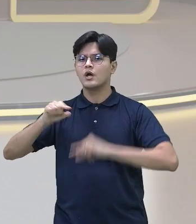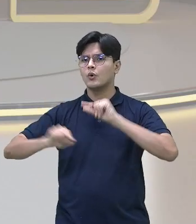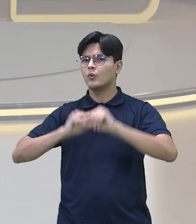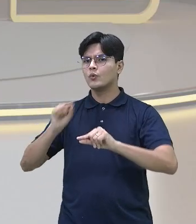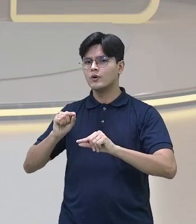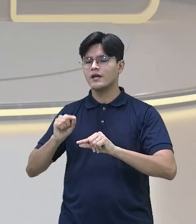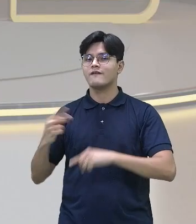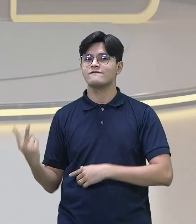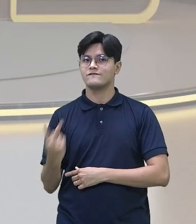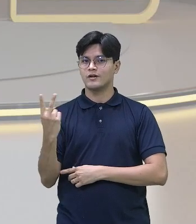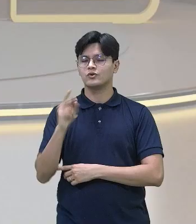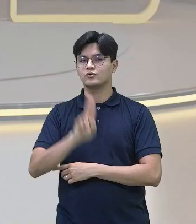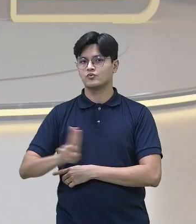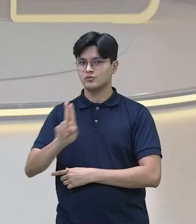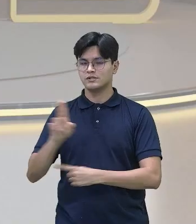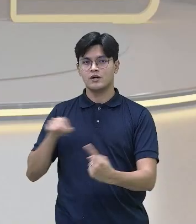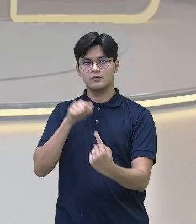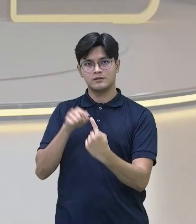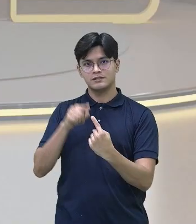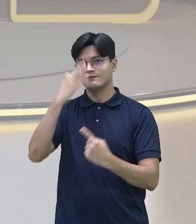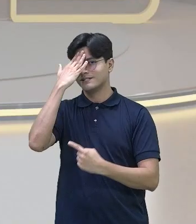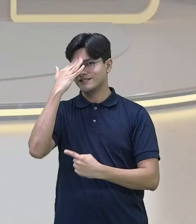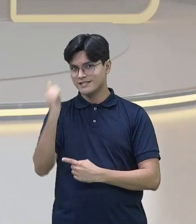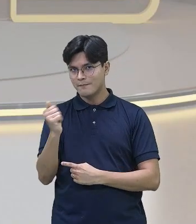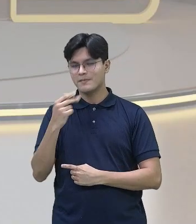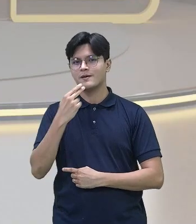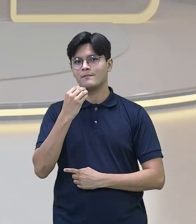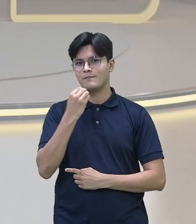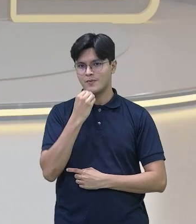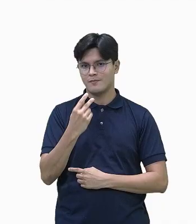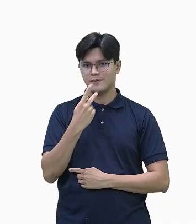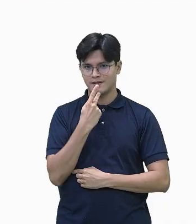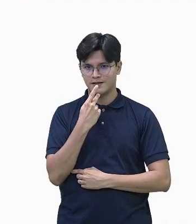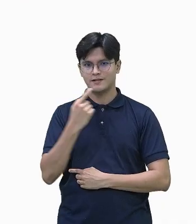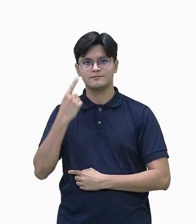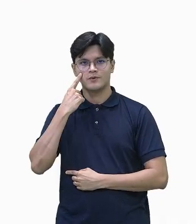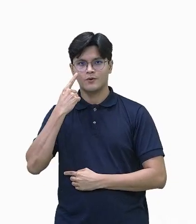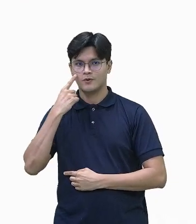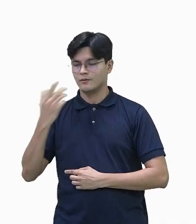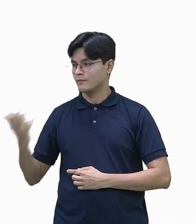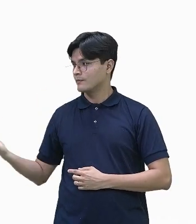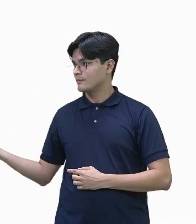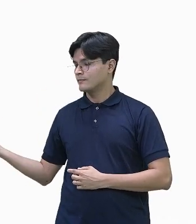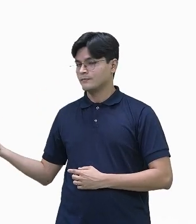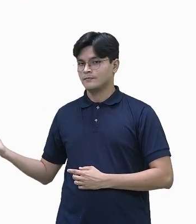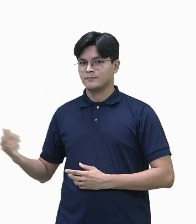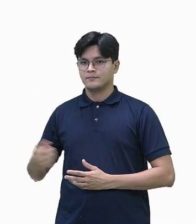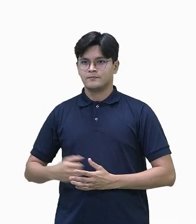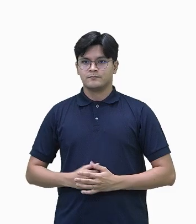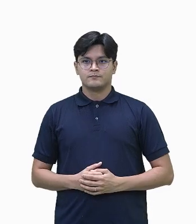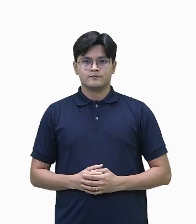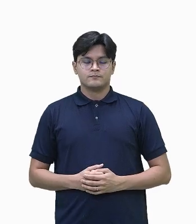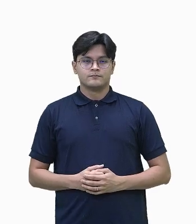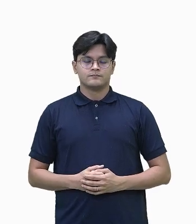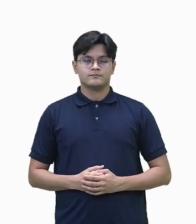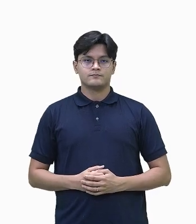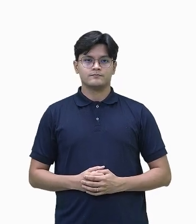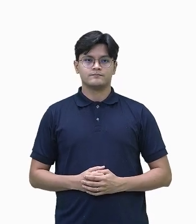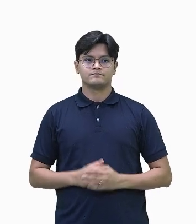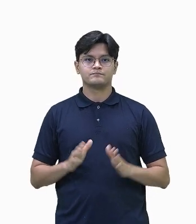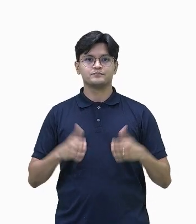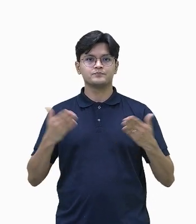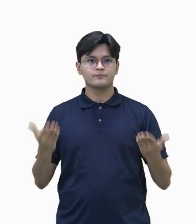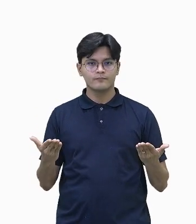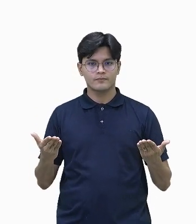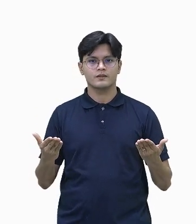para calcular o valor dessa probabilidade. Acompanhe conosco na tela. Então, nós temos aí, ó, na